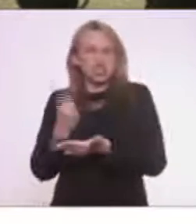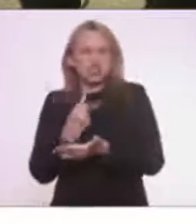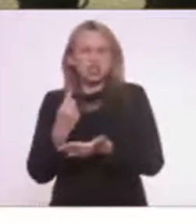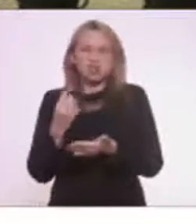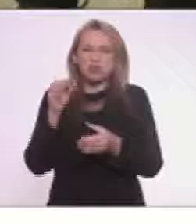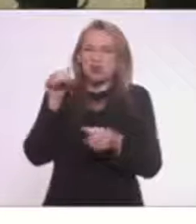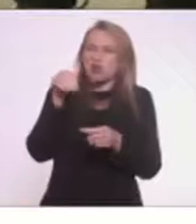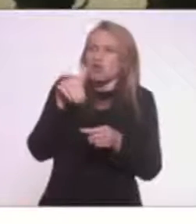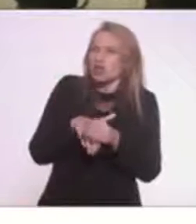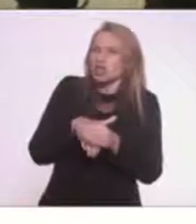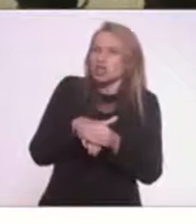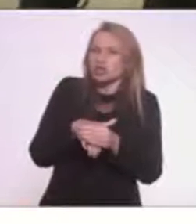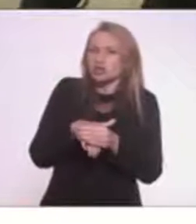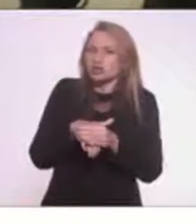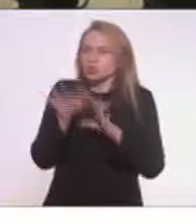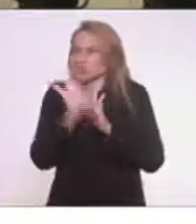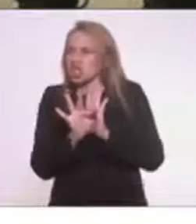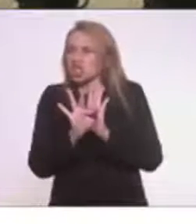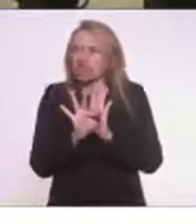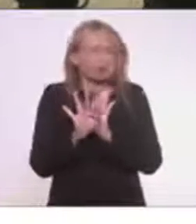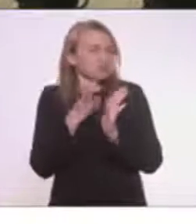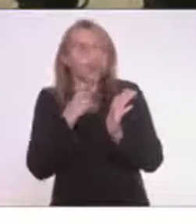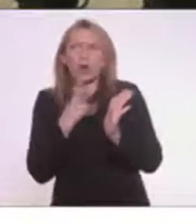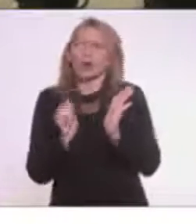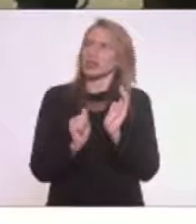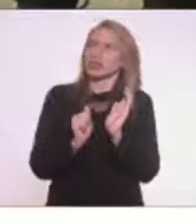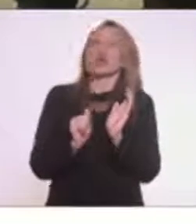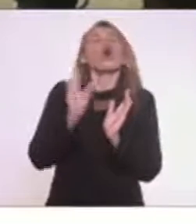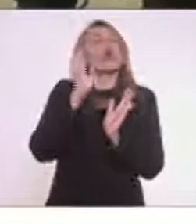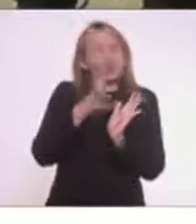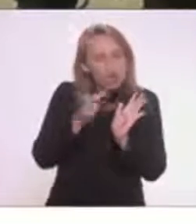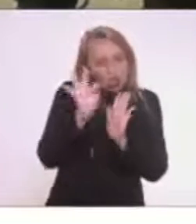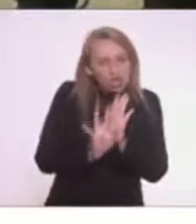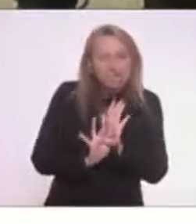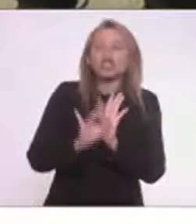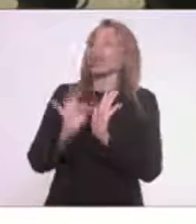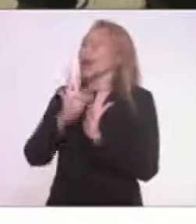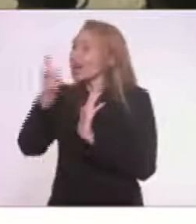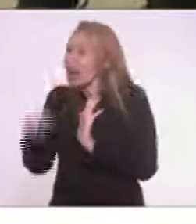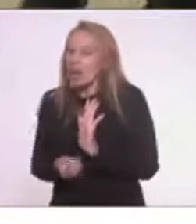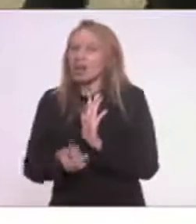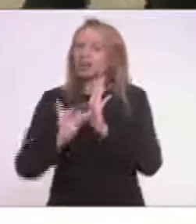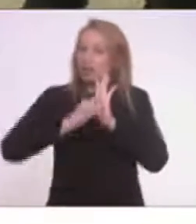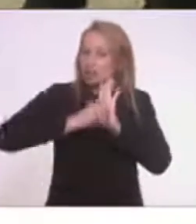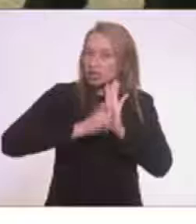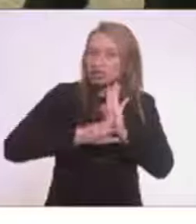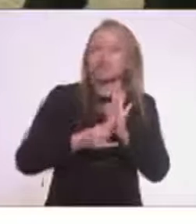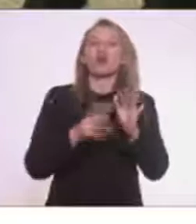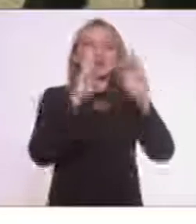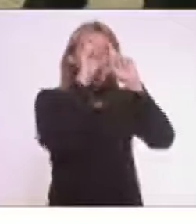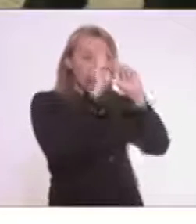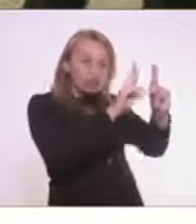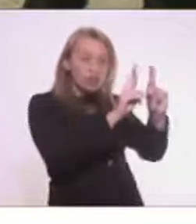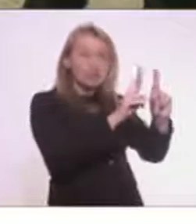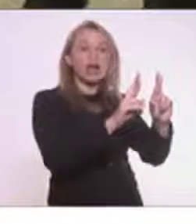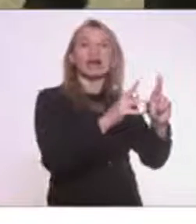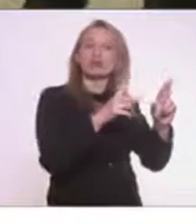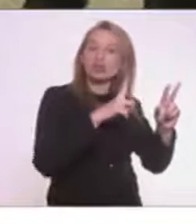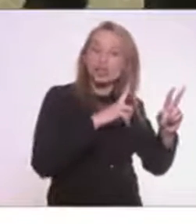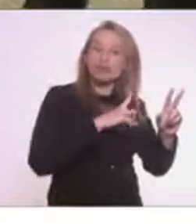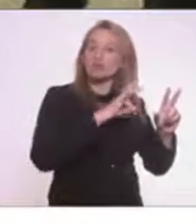se conhece. O texto está claro, foi publicado no Diário Oficial, o intestício foi respeitado porque tem um